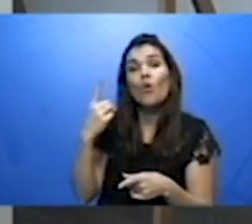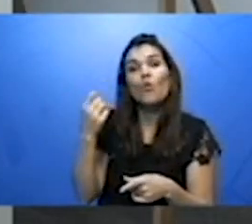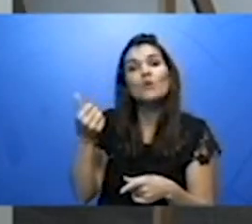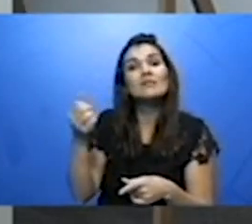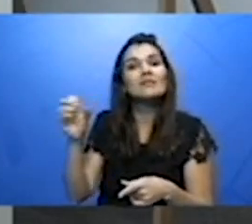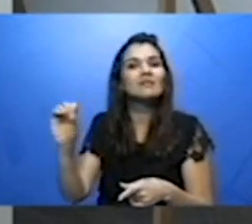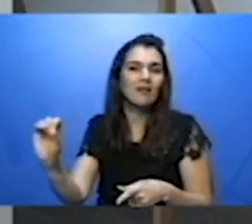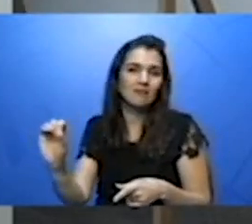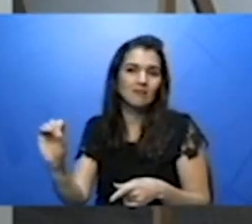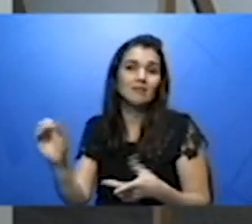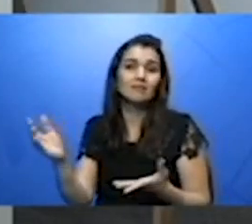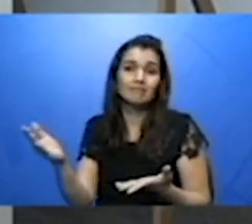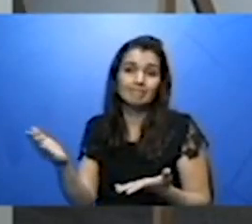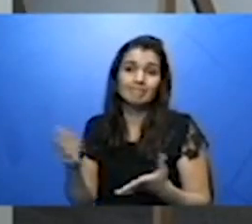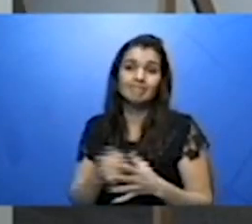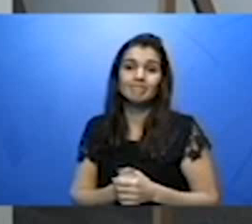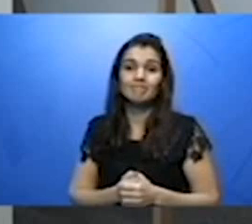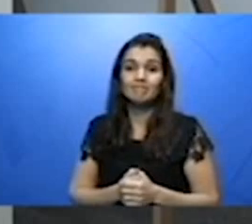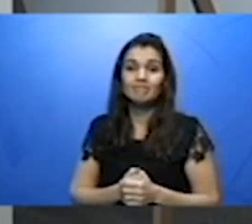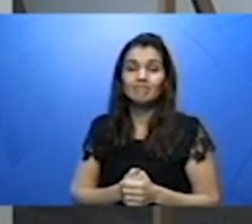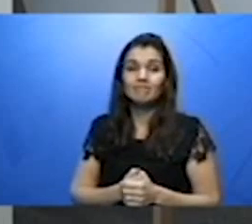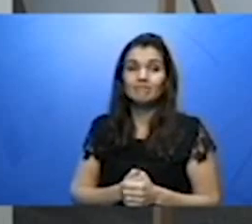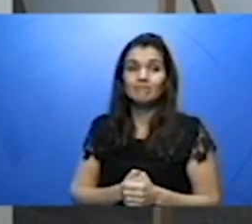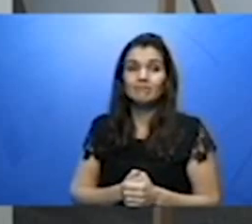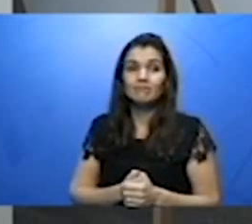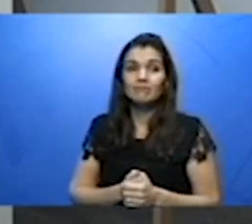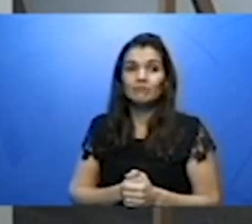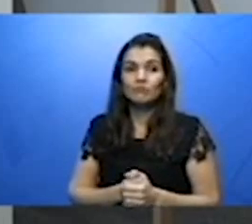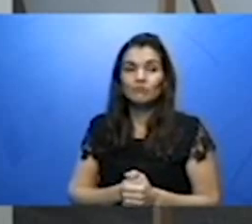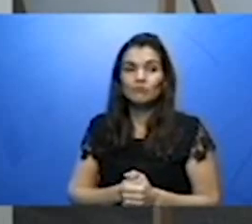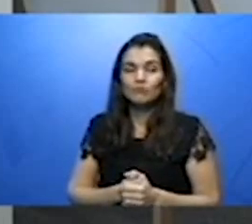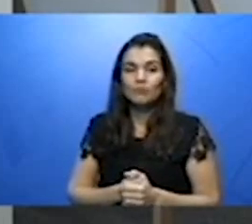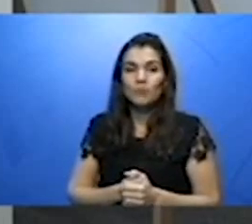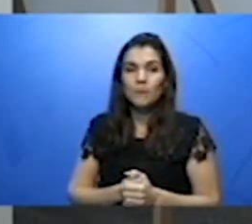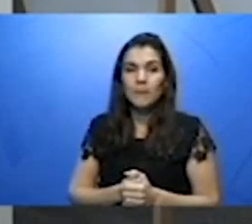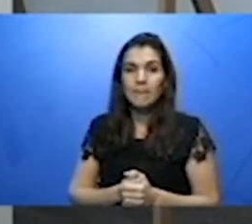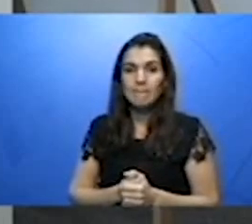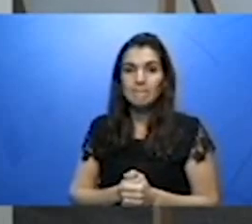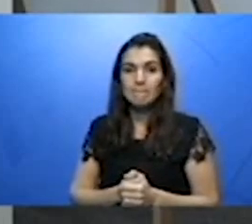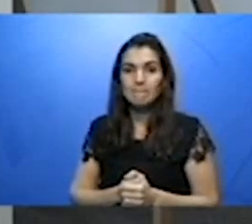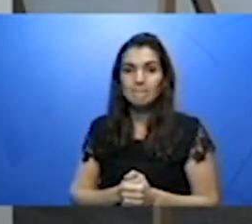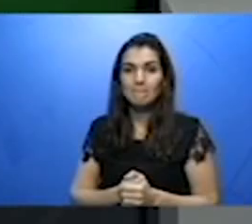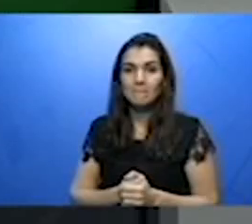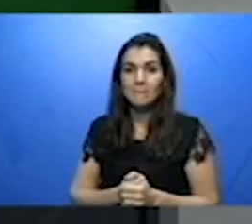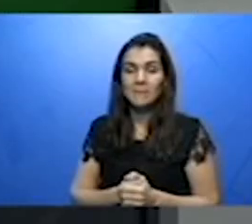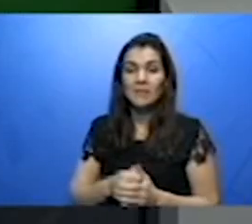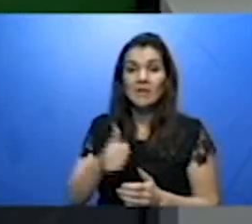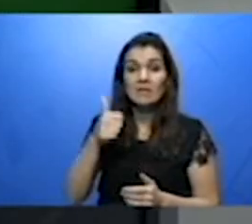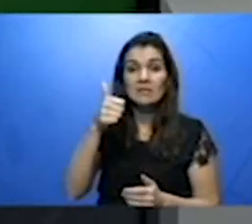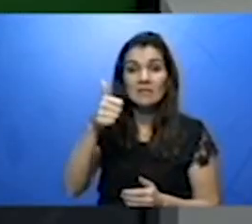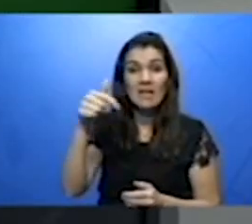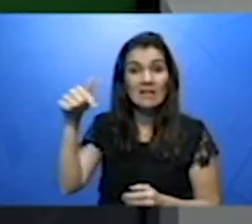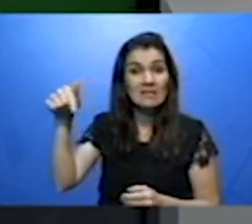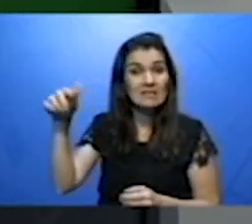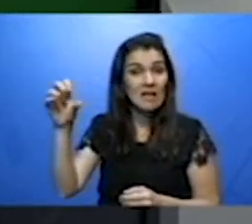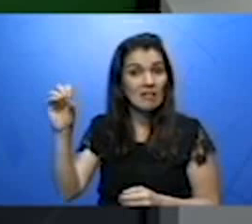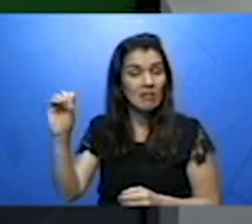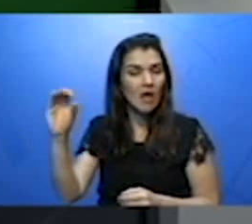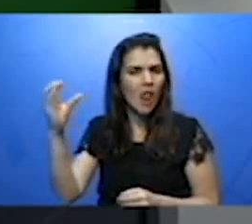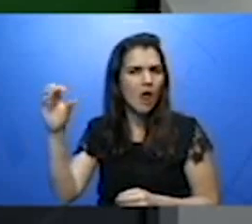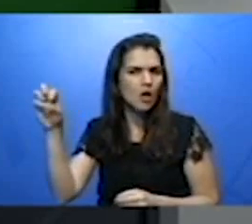Então olha lá o cavalo 170 cm